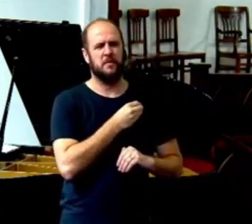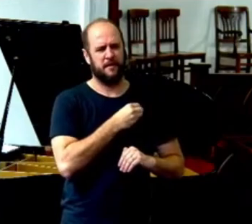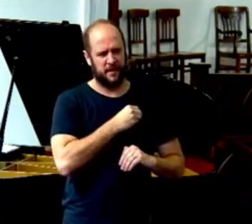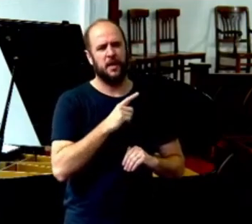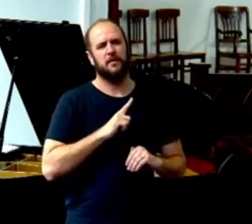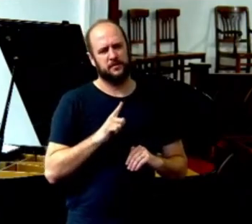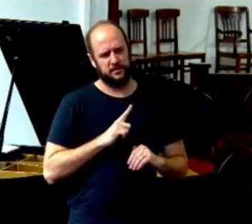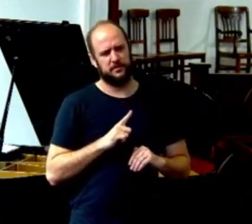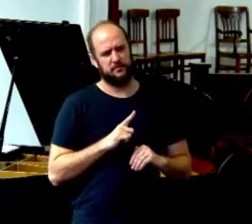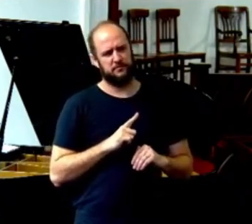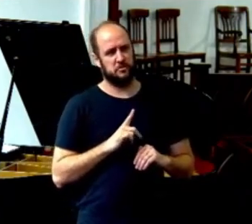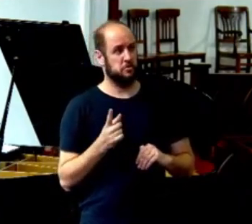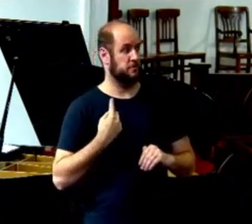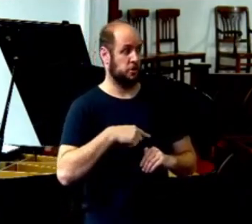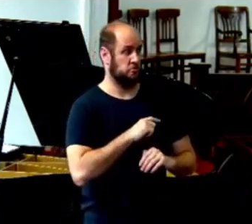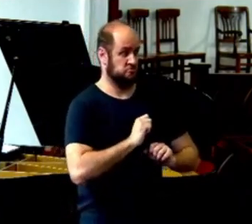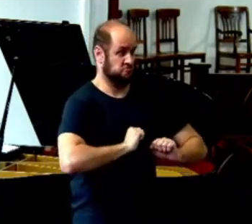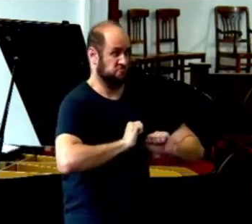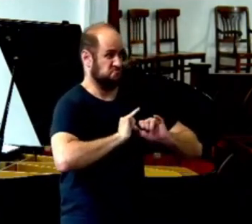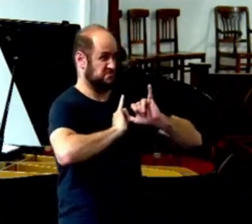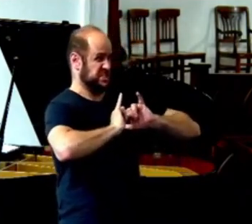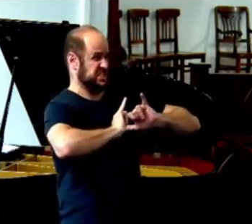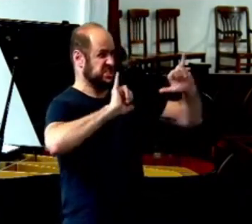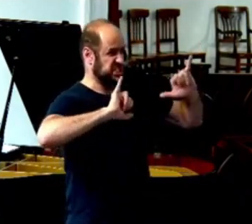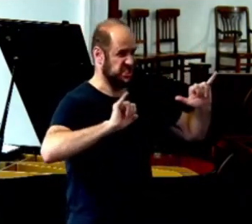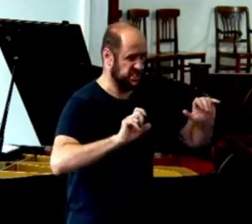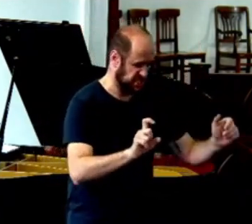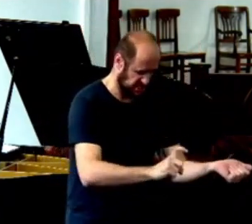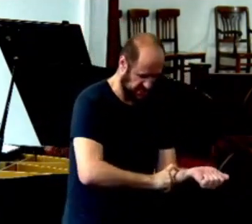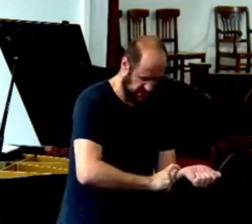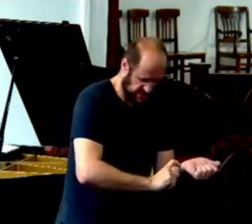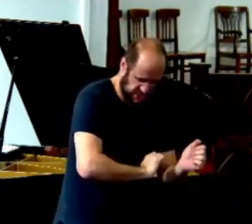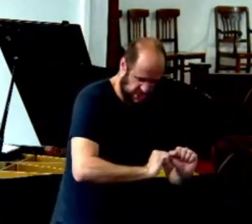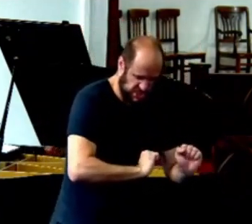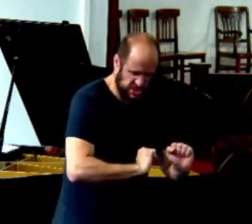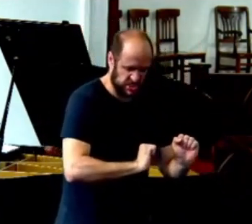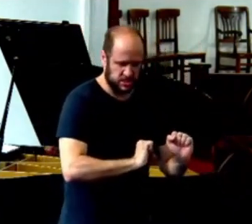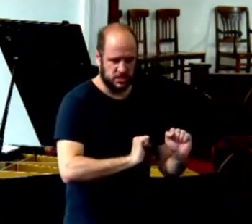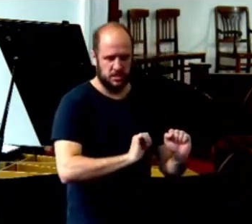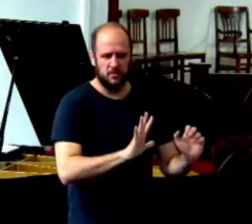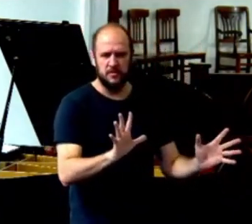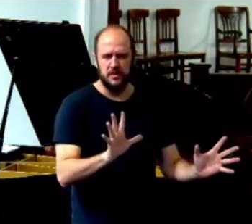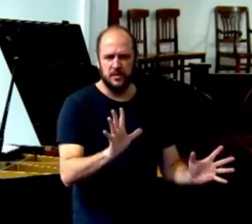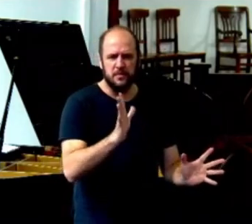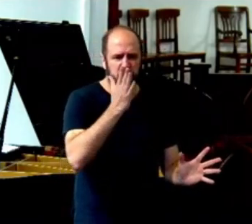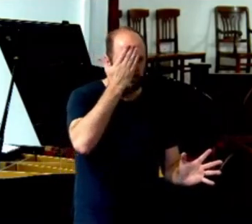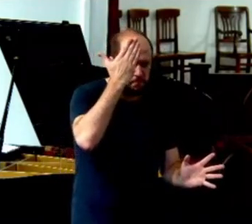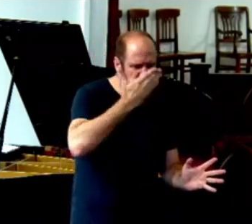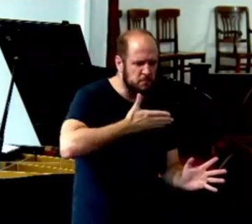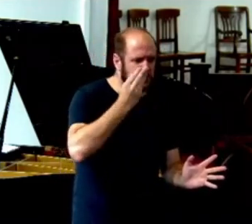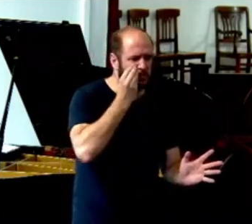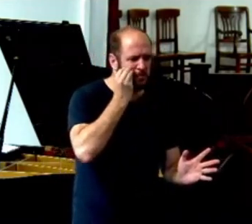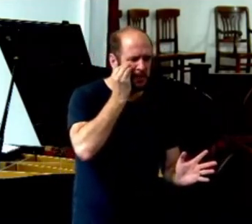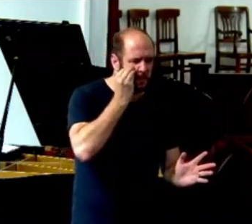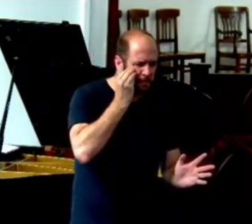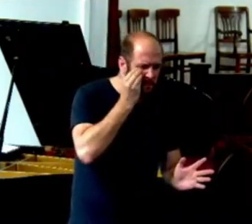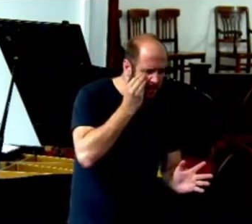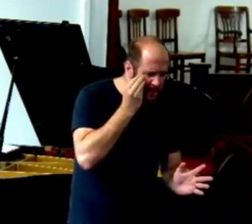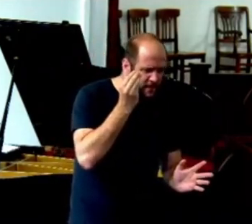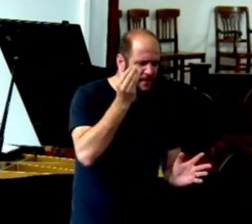assim, ao invés de explodir em raiva por causa do pecado do outro, ele prova de